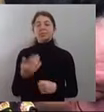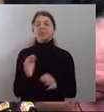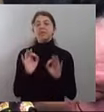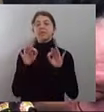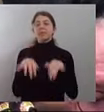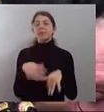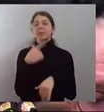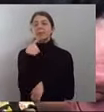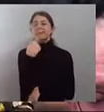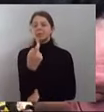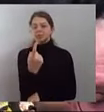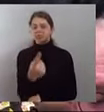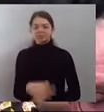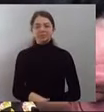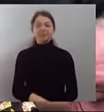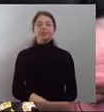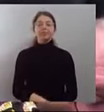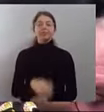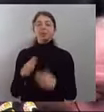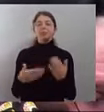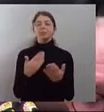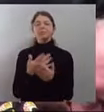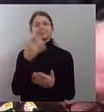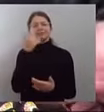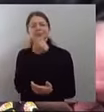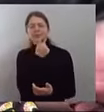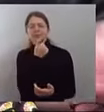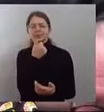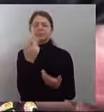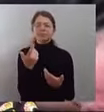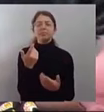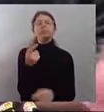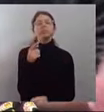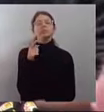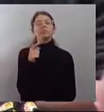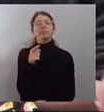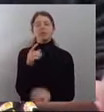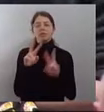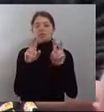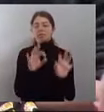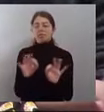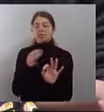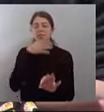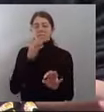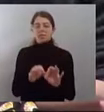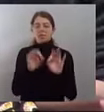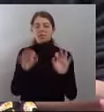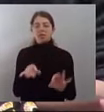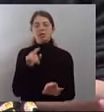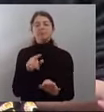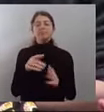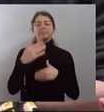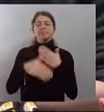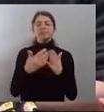questão. Na proposta de deliberação podemos ler que estamos perante, e passo a citar, um processo de grande complexidade que